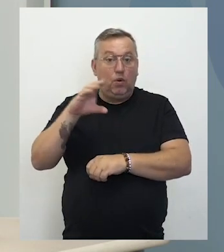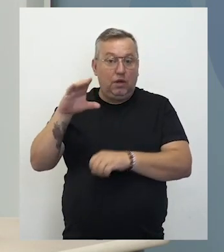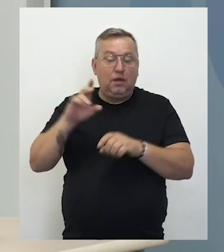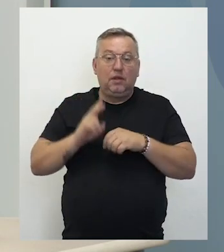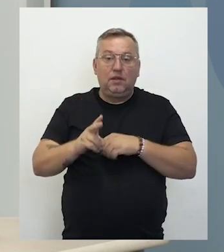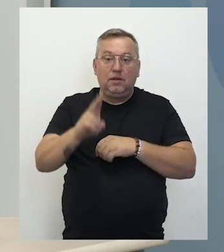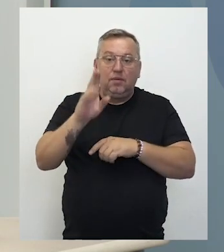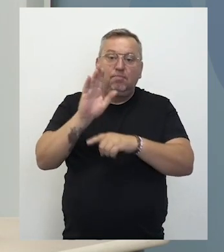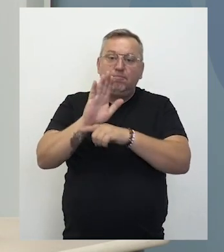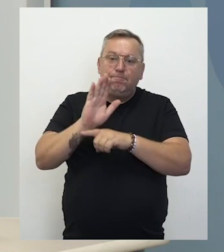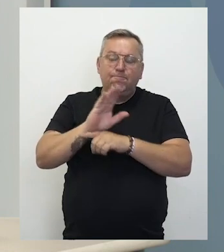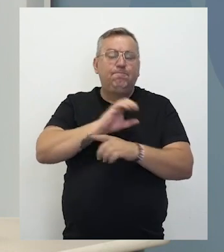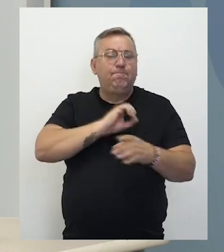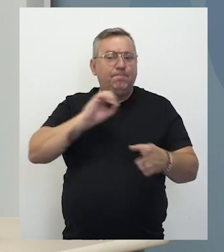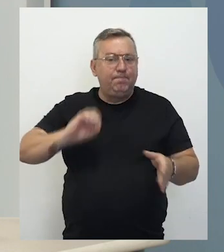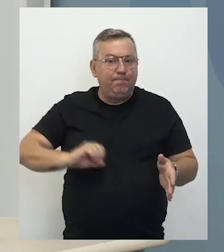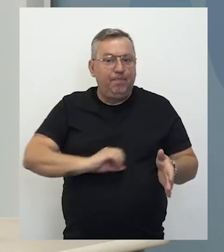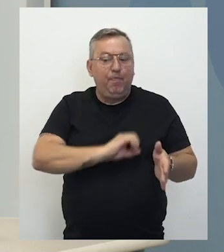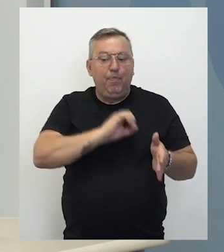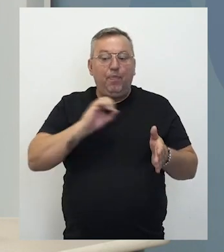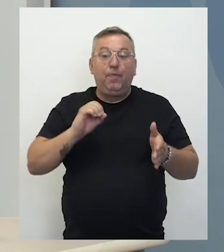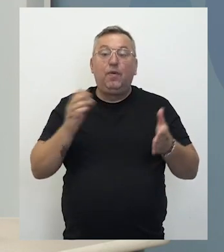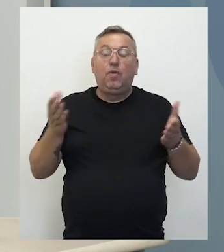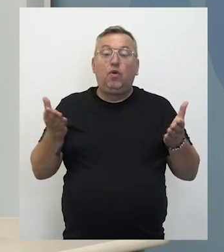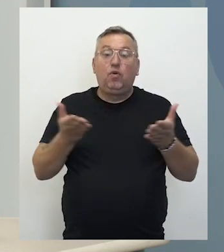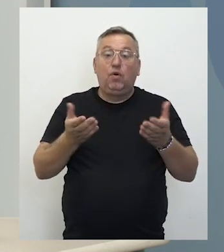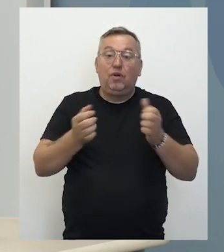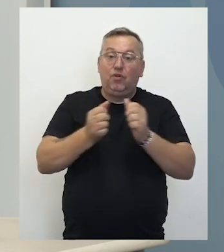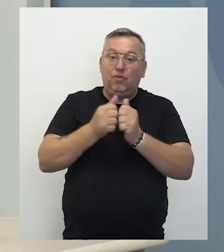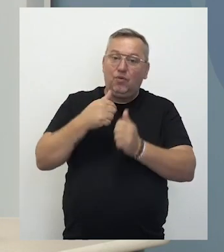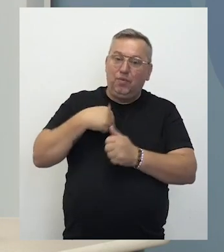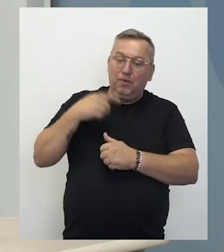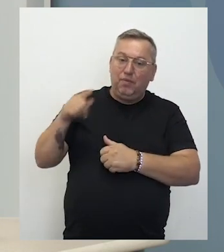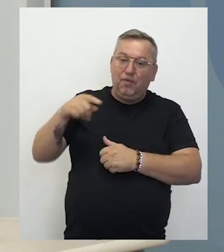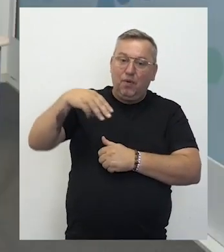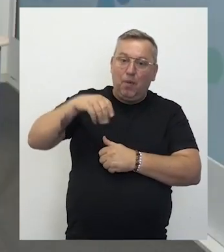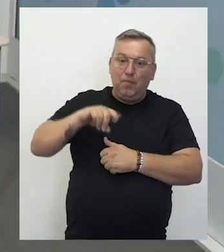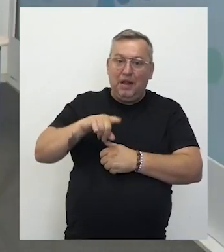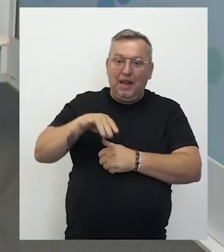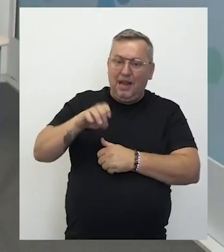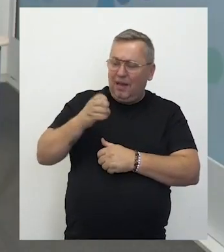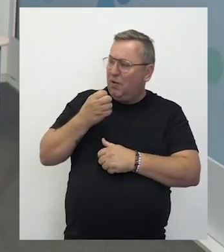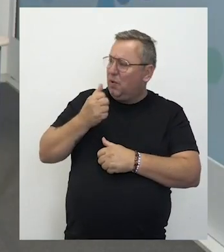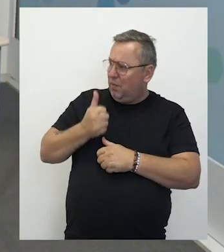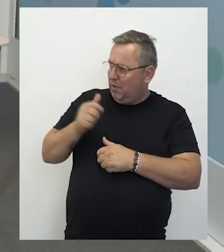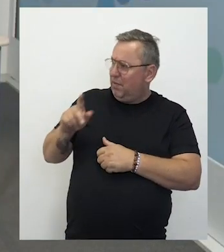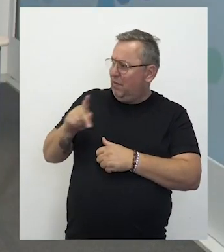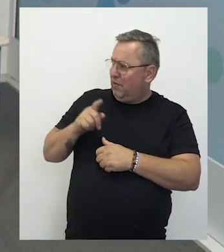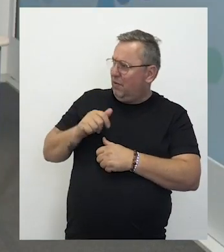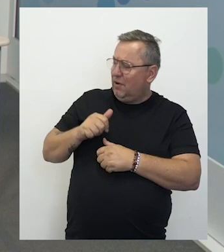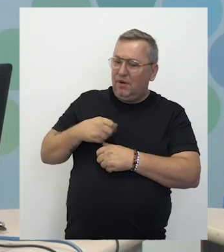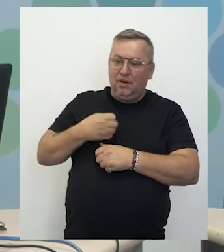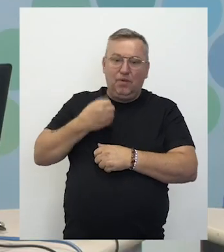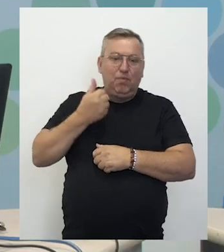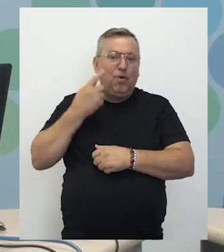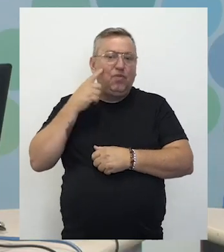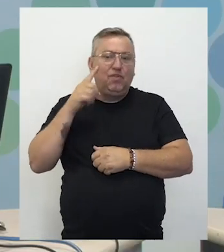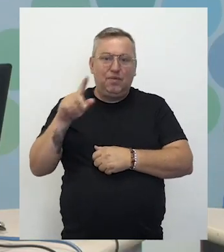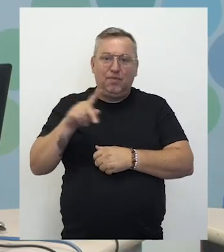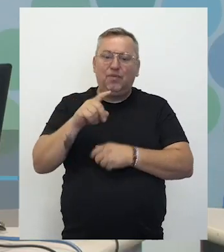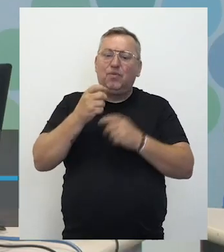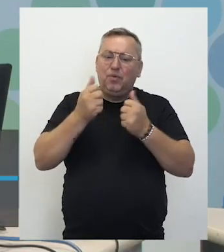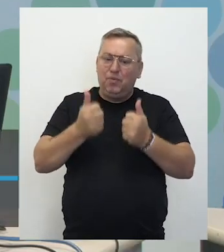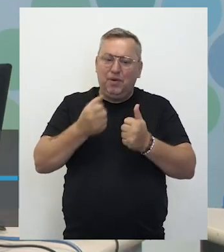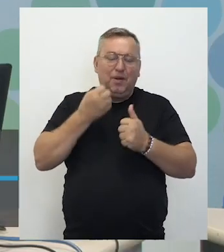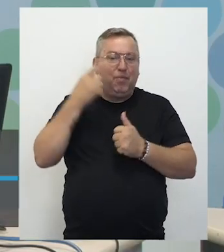trabalho do Centro de Mídias e junto comigo, professora Milene Barbosa. Como vai, professora? Tudo bom? Bom dia, professora, tudo